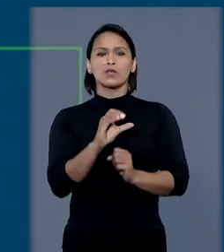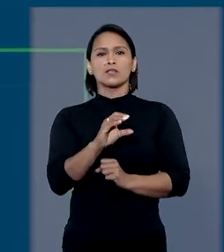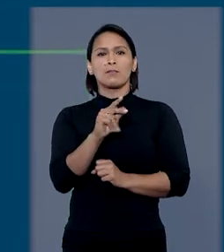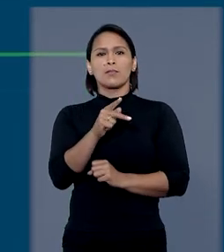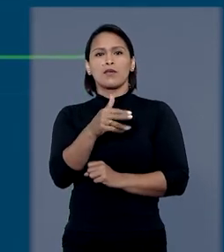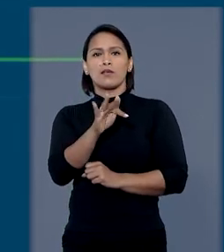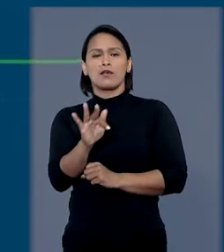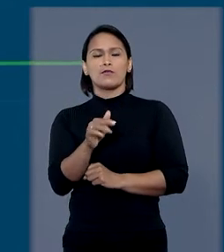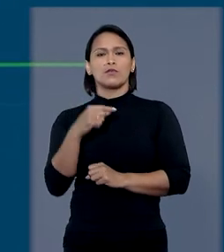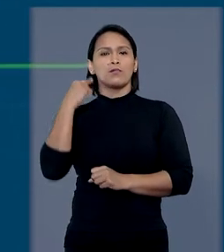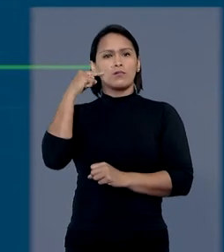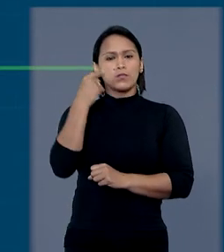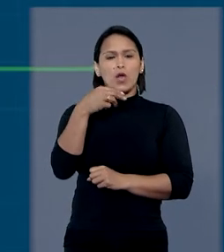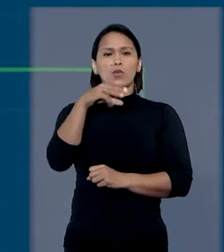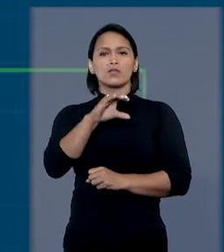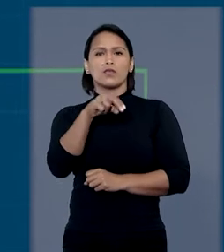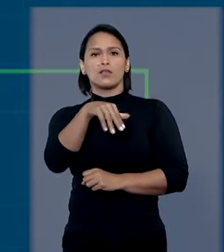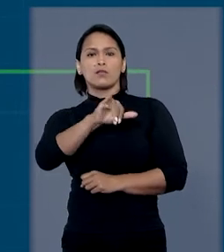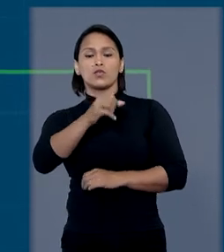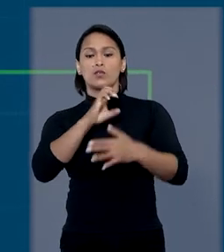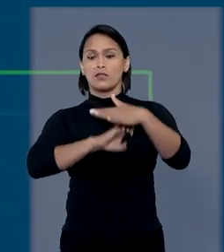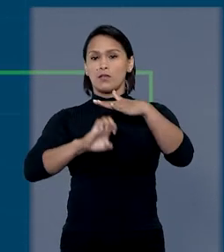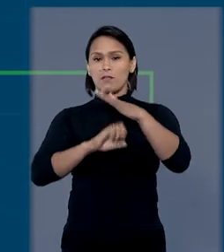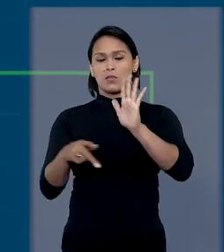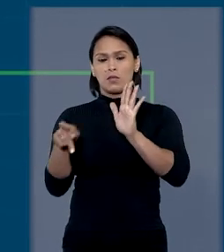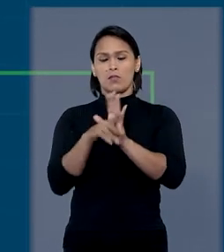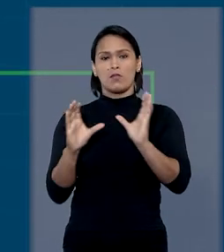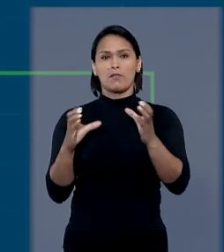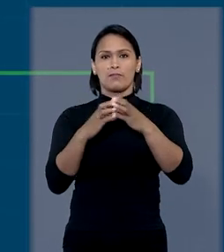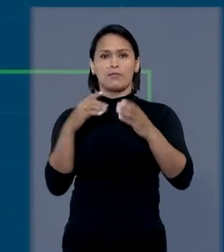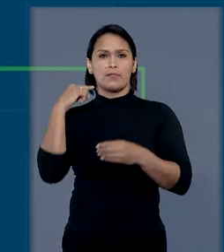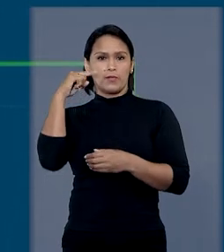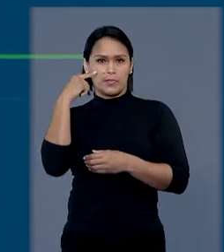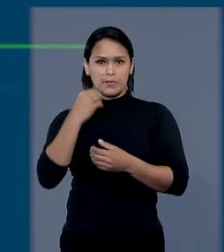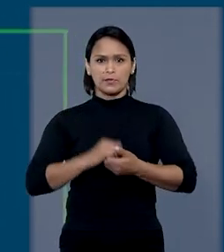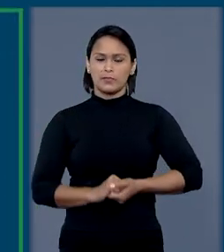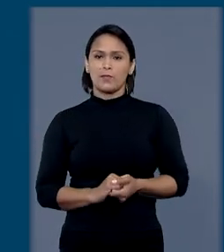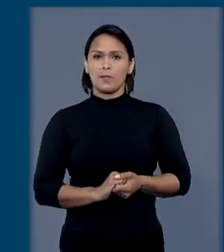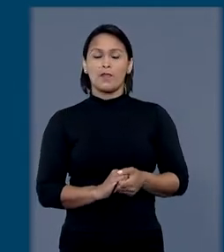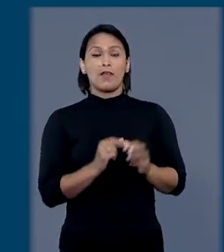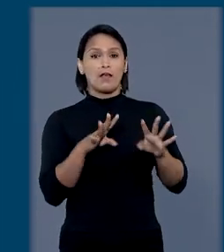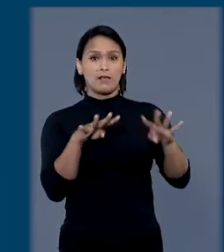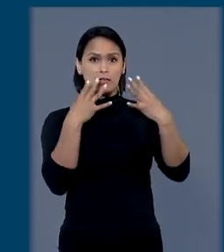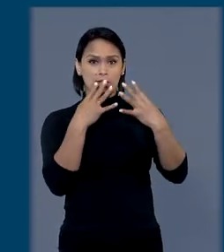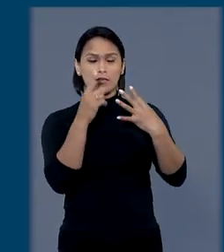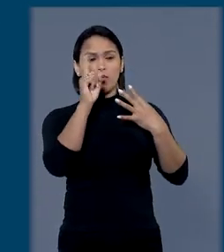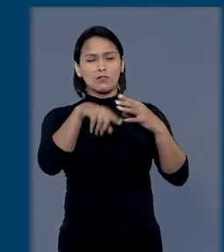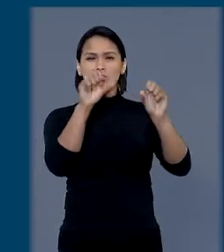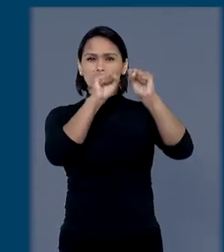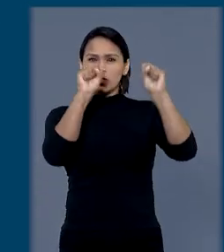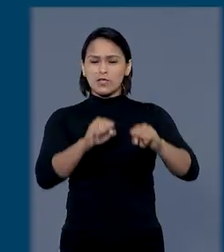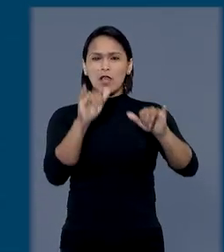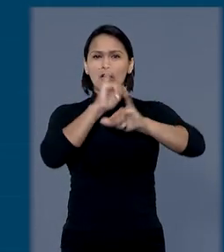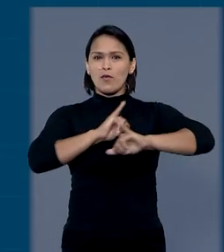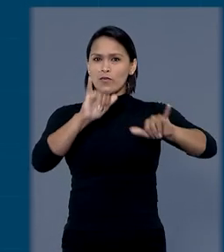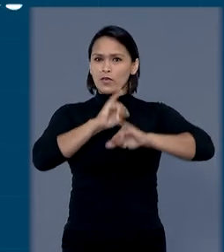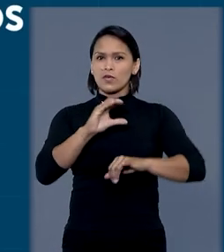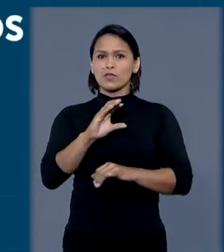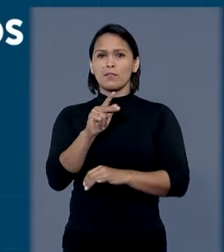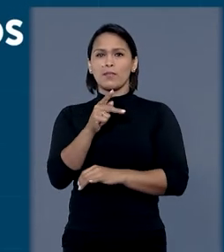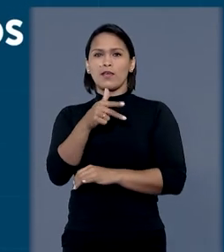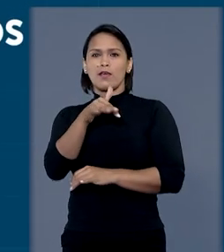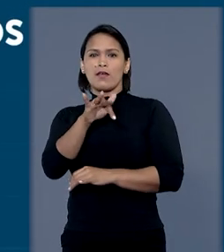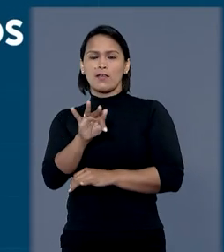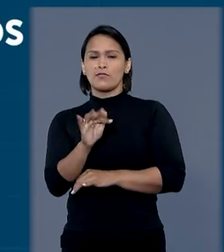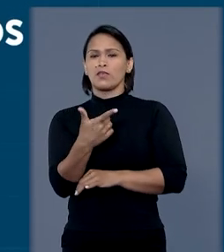utilizado o CPF do advogado ou o CNPJ da respectiva sociedade de advogados. E atenção, se o sistema informar